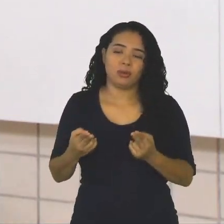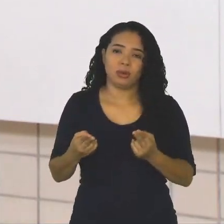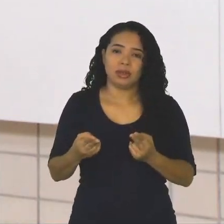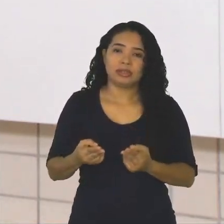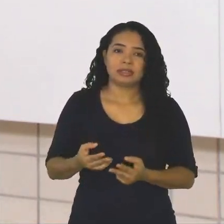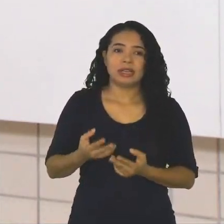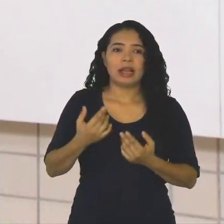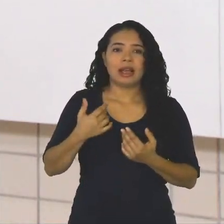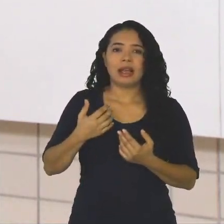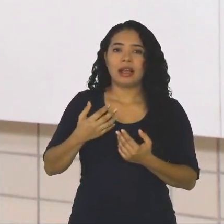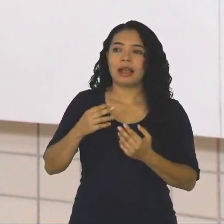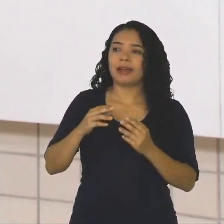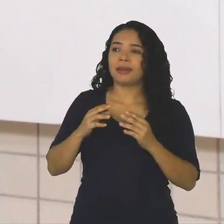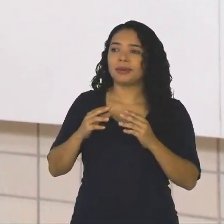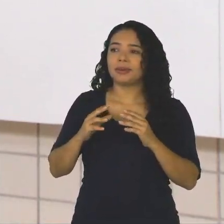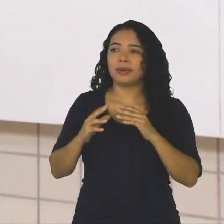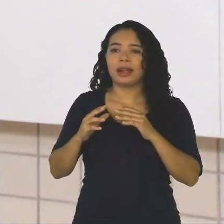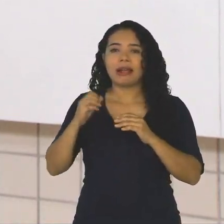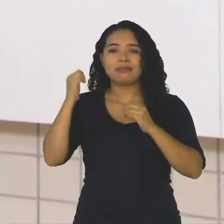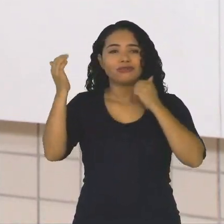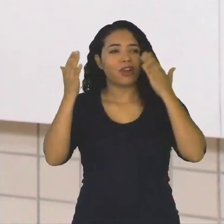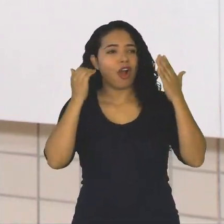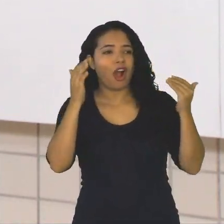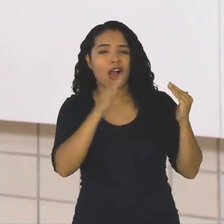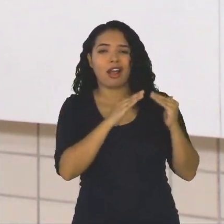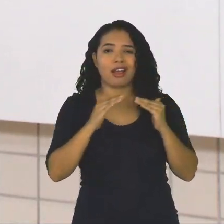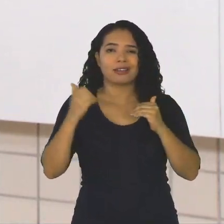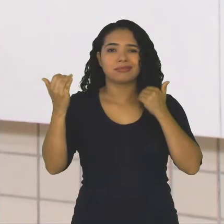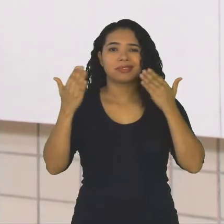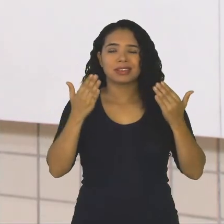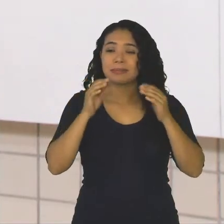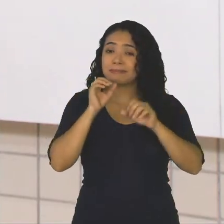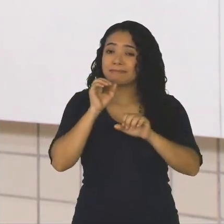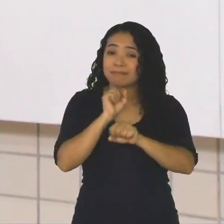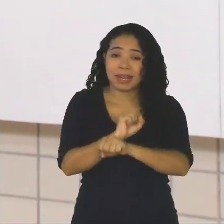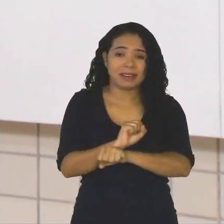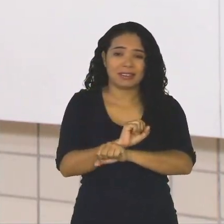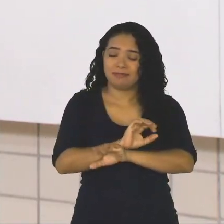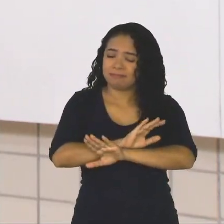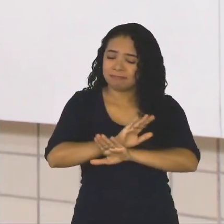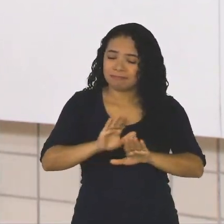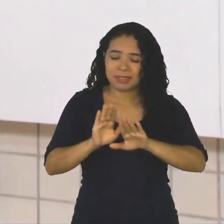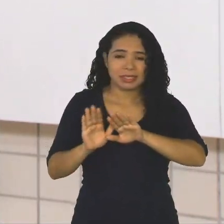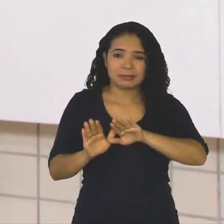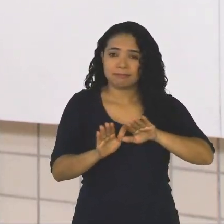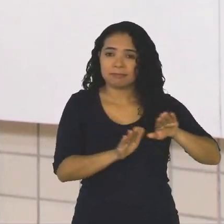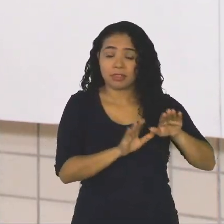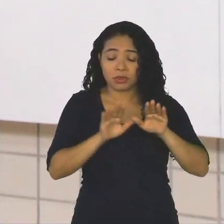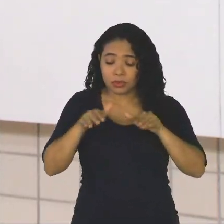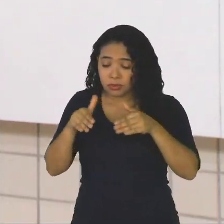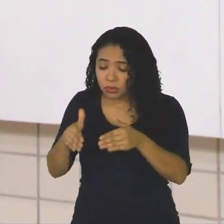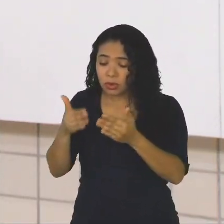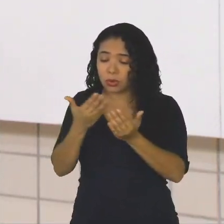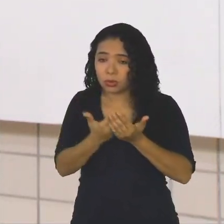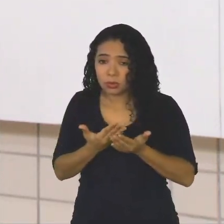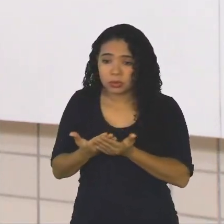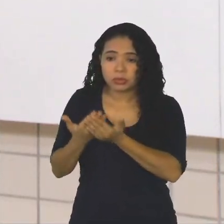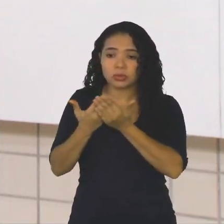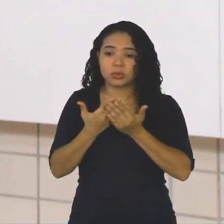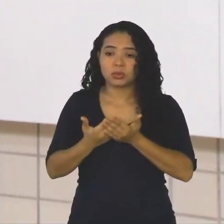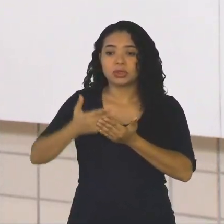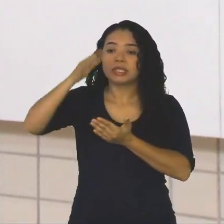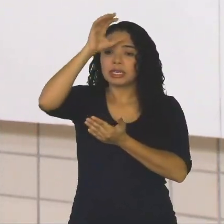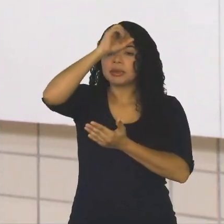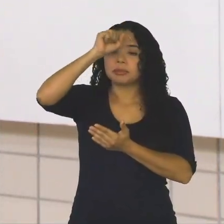esquece o mundo lá fora, para aquele horário que tem a aula ali, assiste a sua aula, se concentra para você aprender, porque